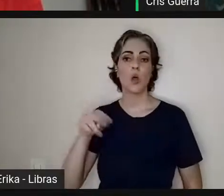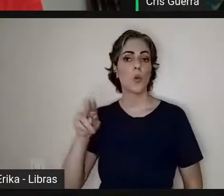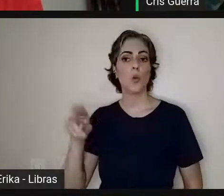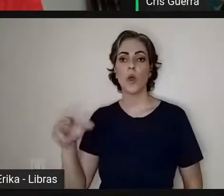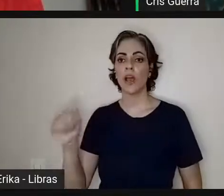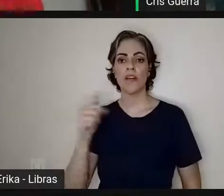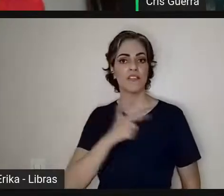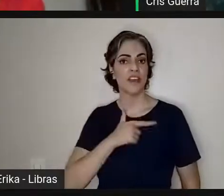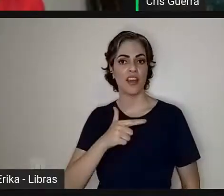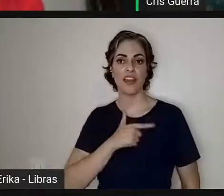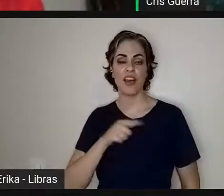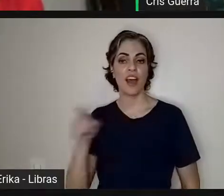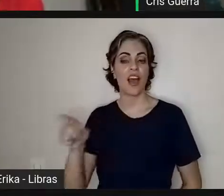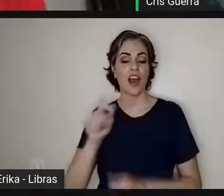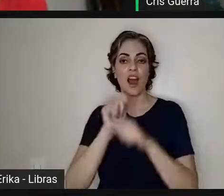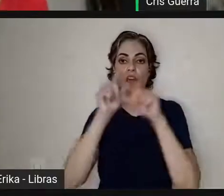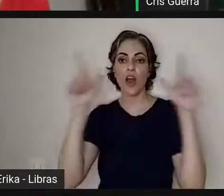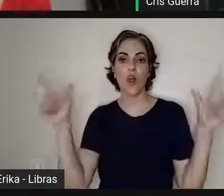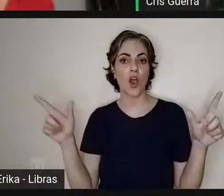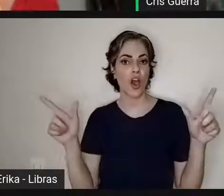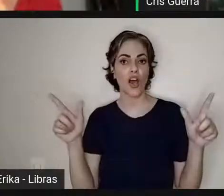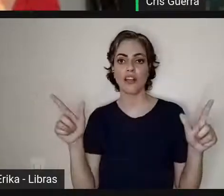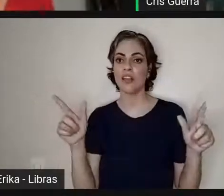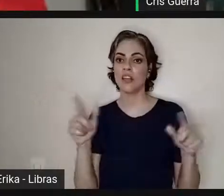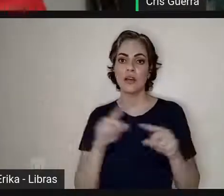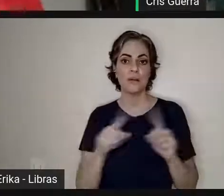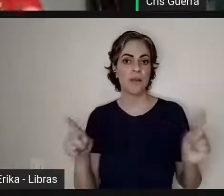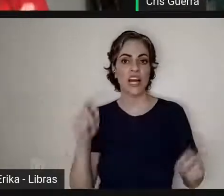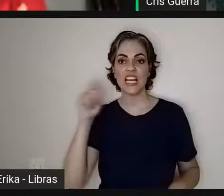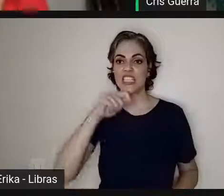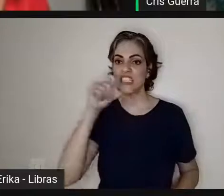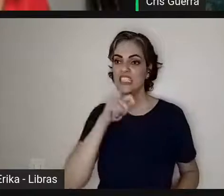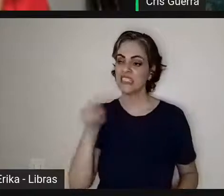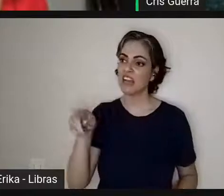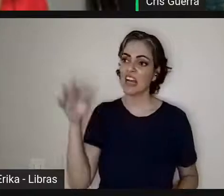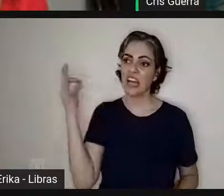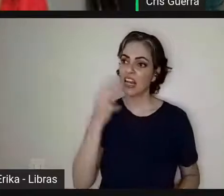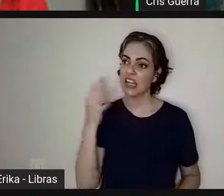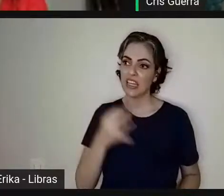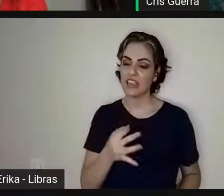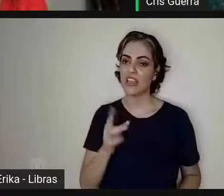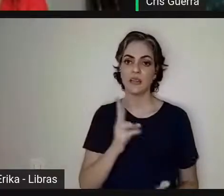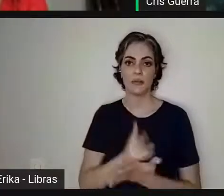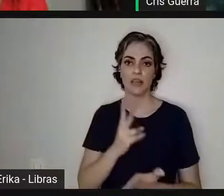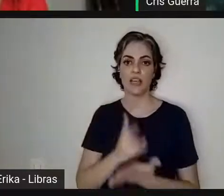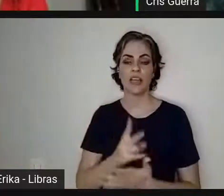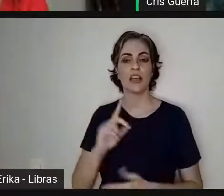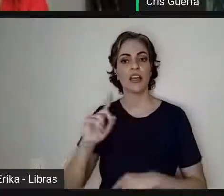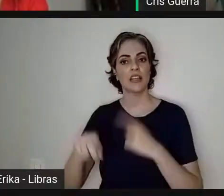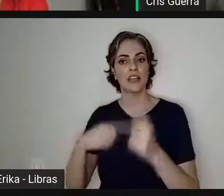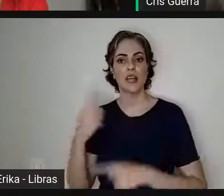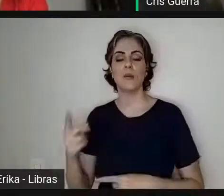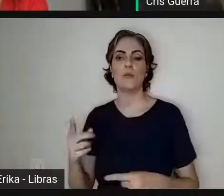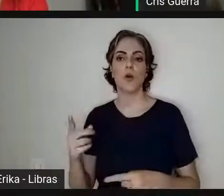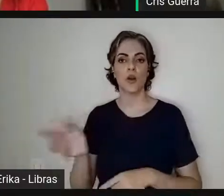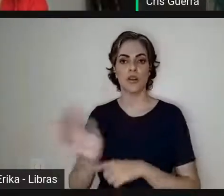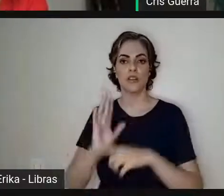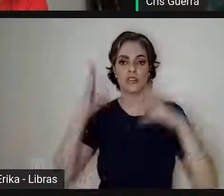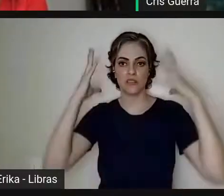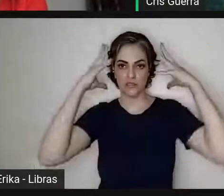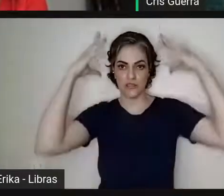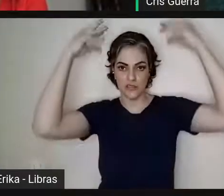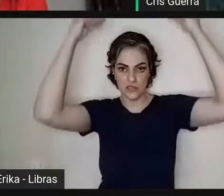acorda, tá de mau hálito, vai escovar os dentes, tá linda. Aí ela vai fazer o Senhor dos Anéis, coloca uma orelha, põe tudo,